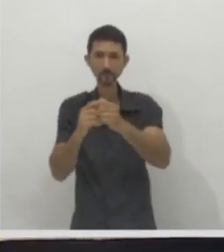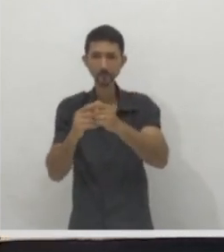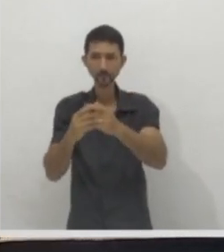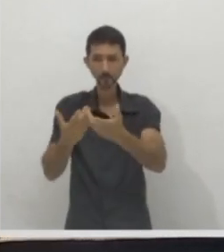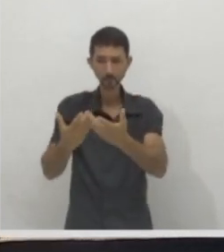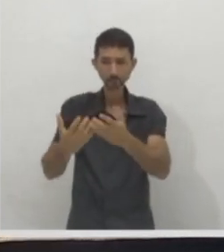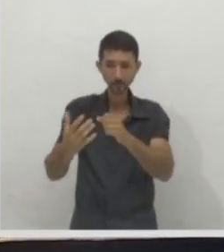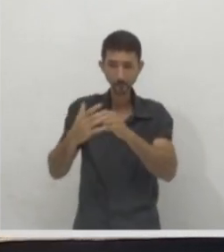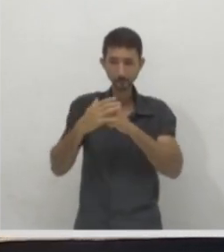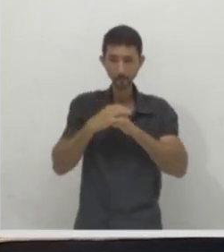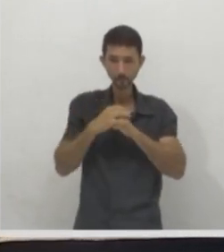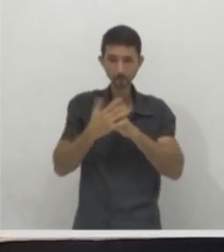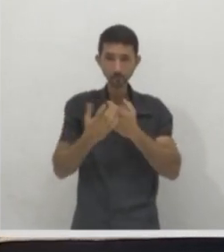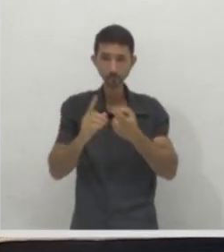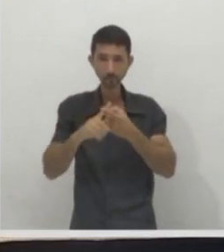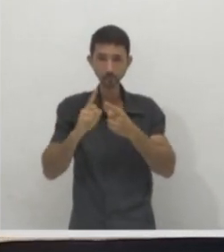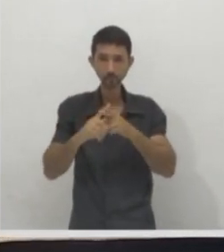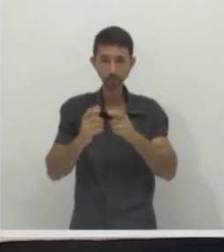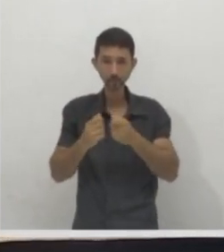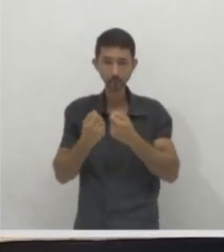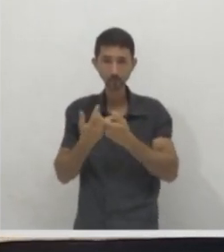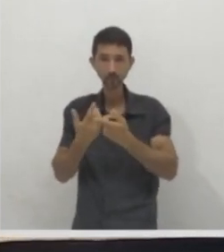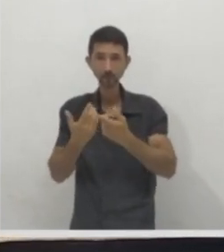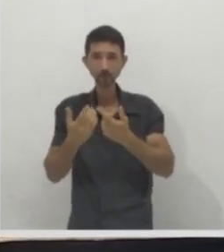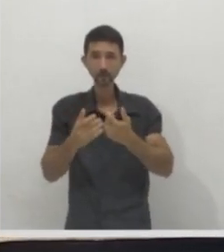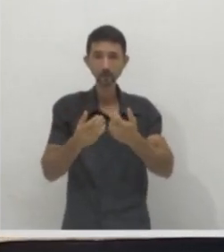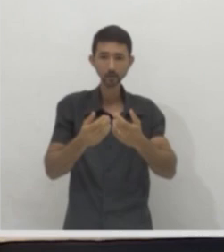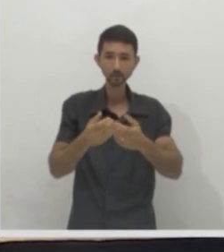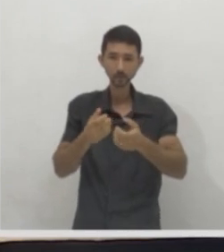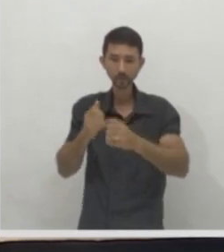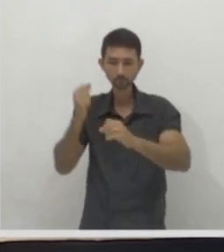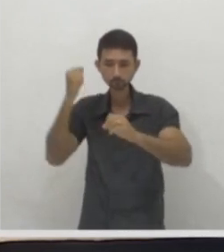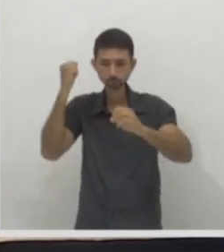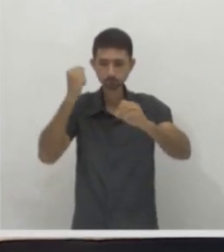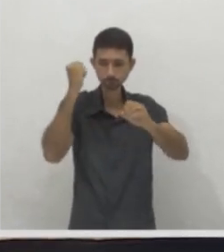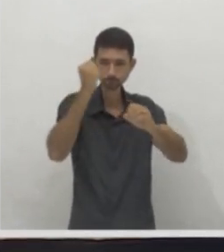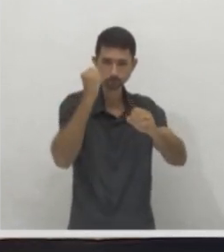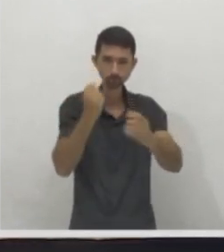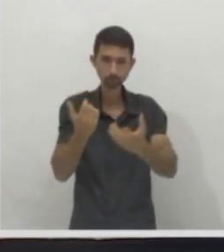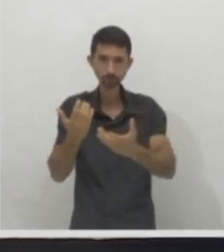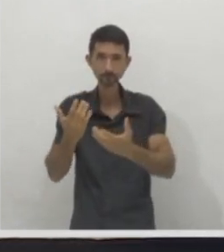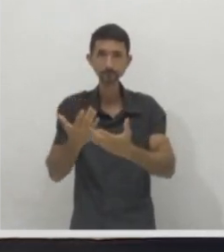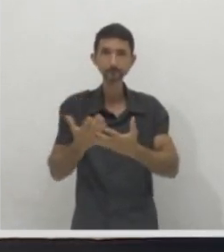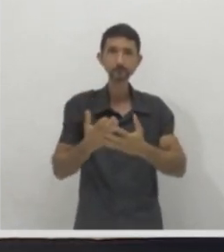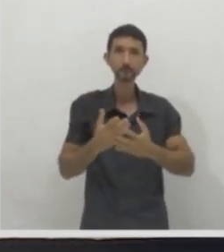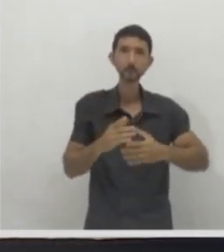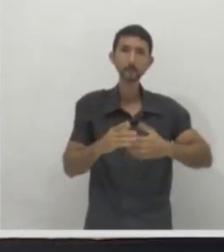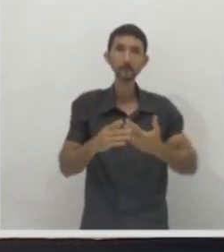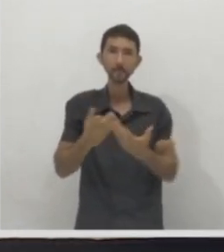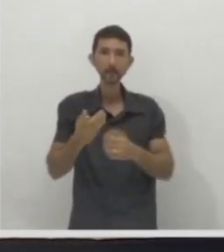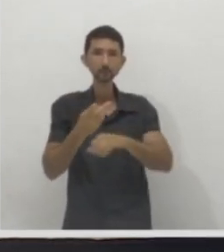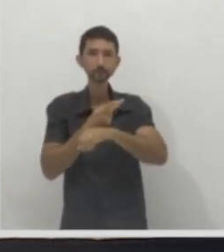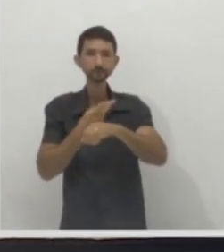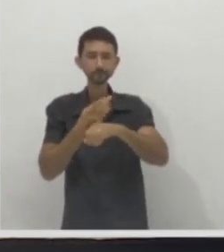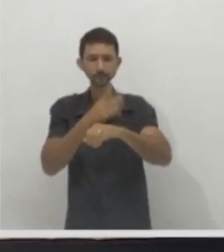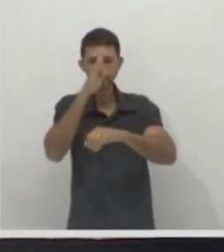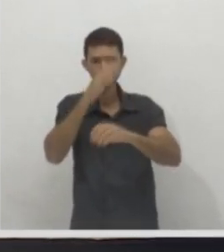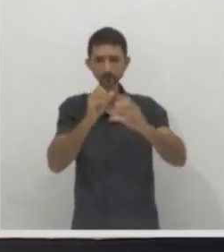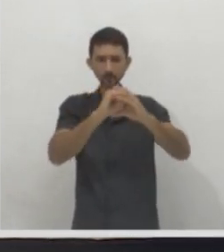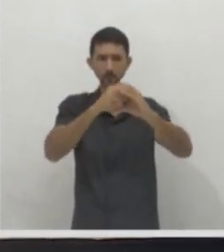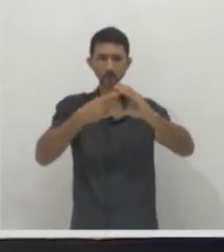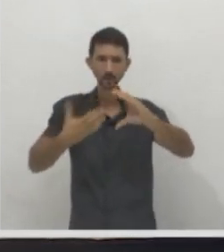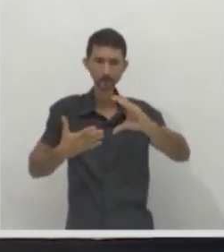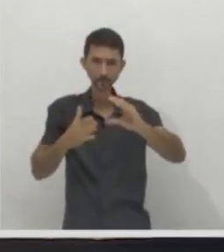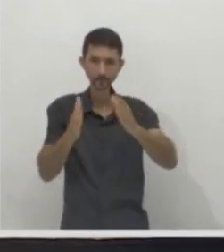defesa e também para caça, ok? Então vamos ver agora as principais características